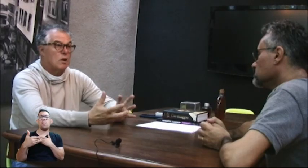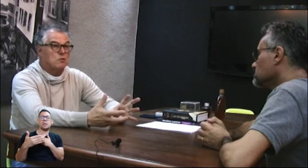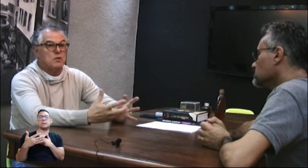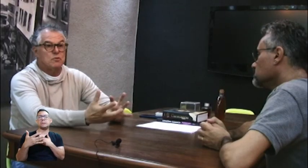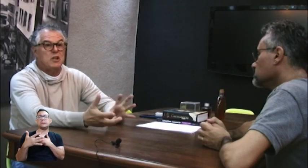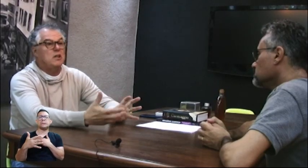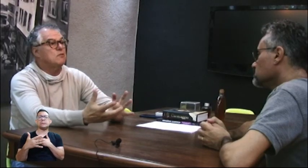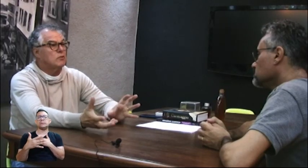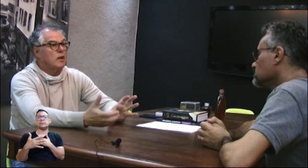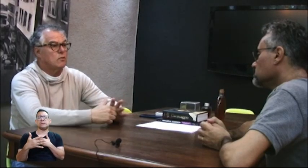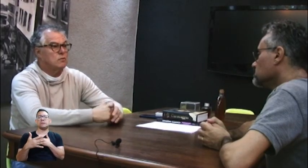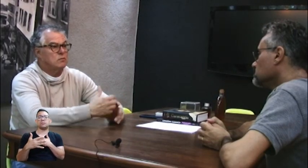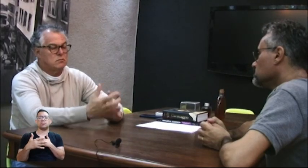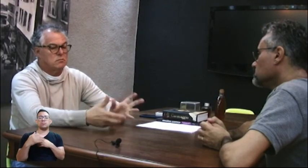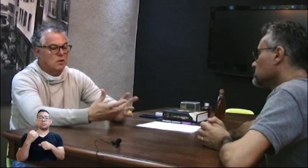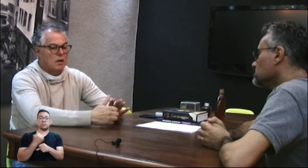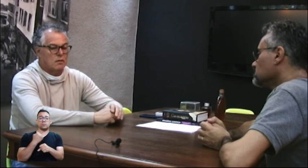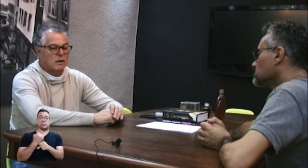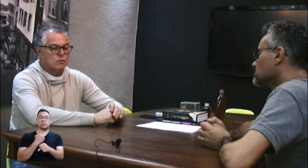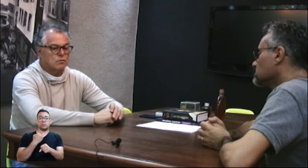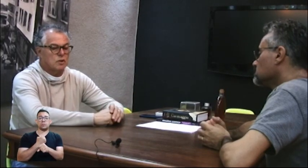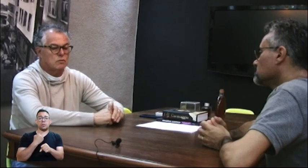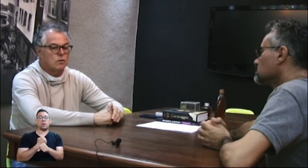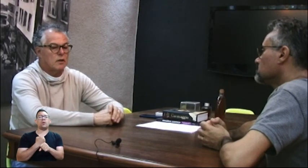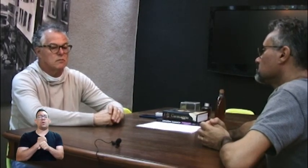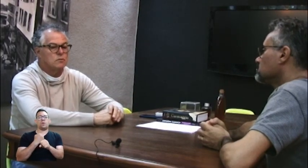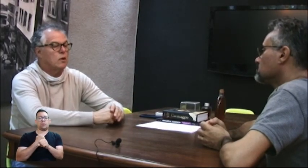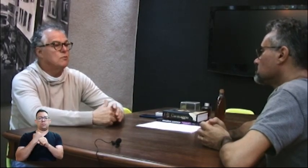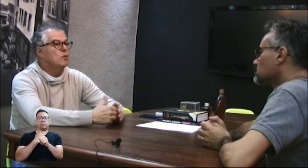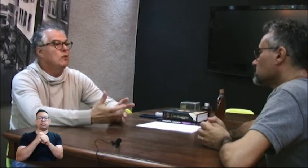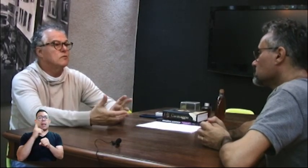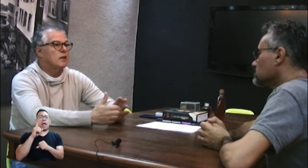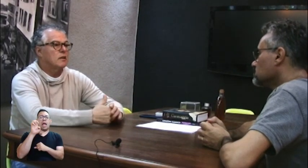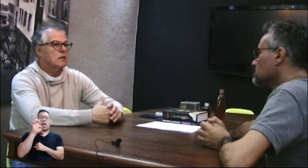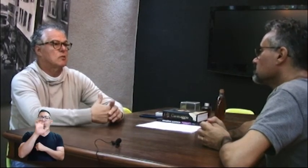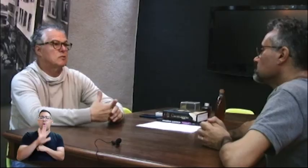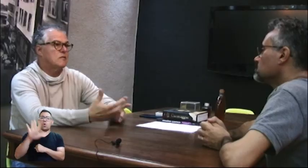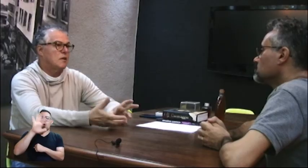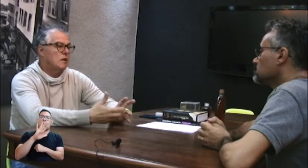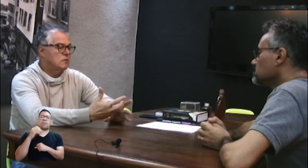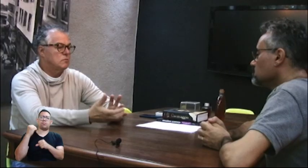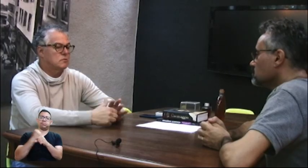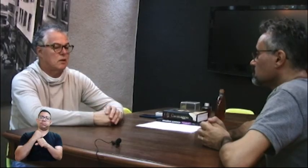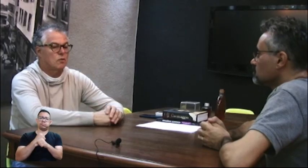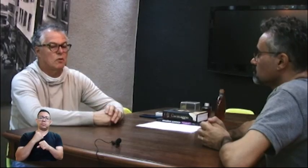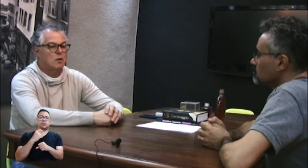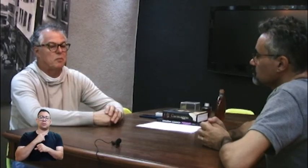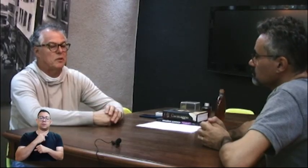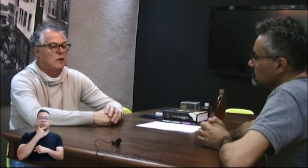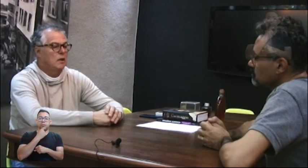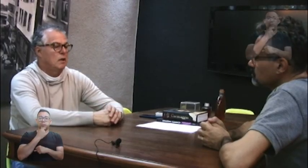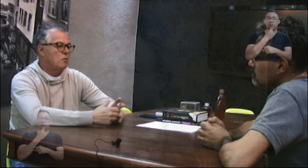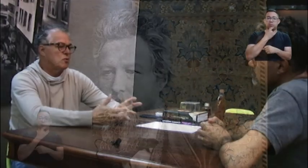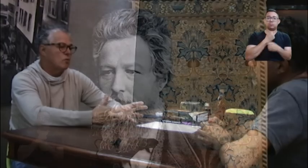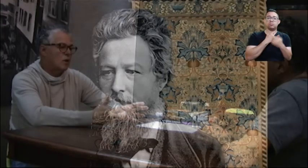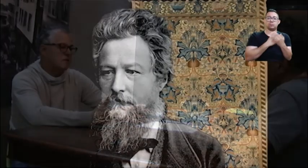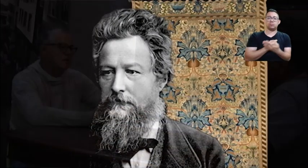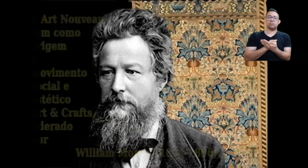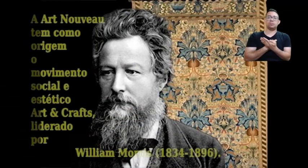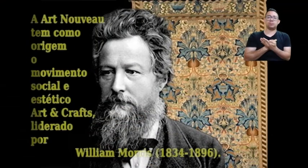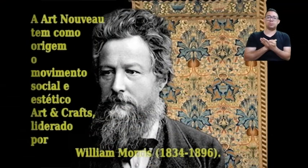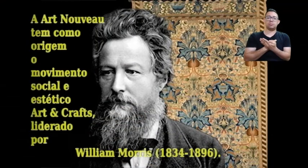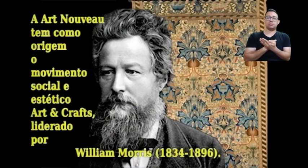não o auge, mas o início, né, da construção do Art Nouveau, né, que estava acontecendo na Europa. Começou